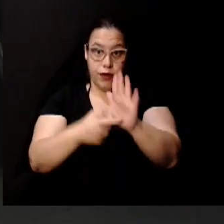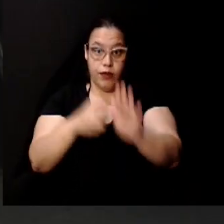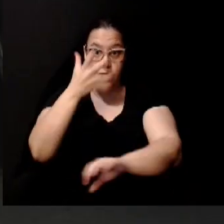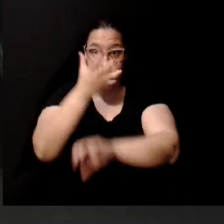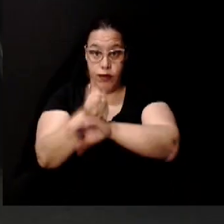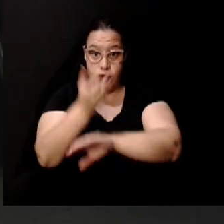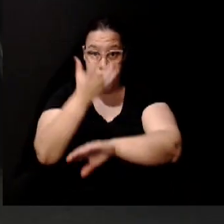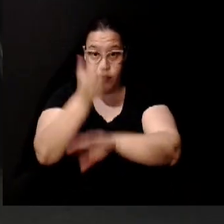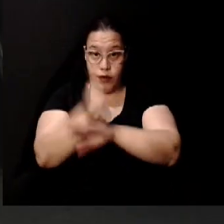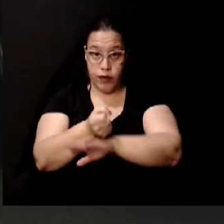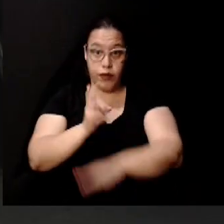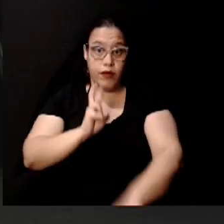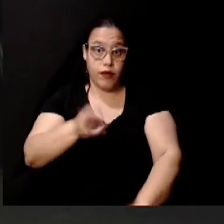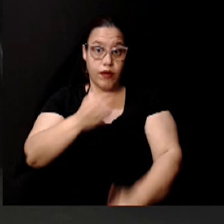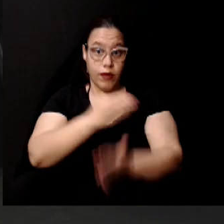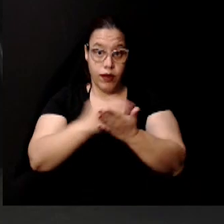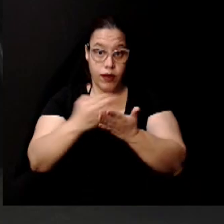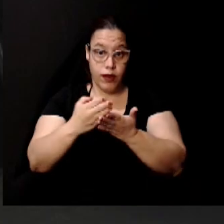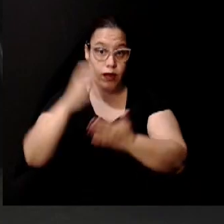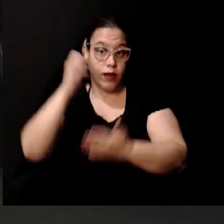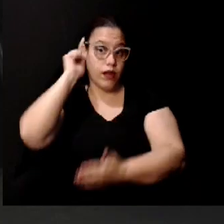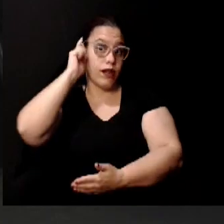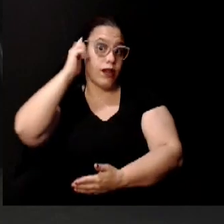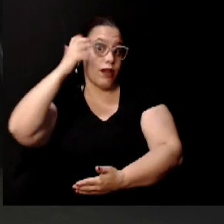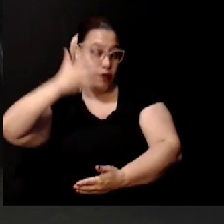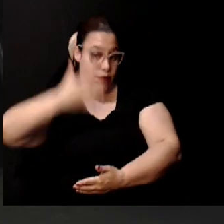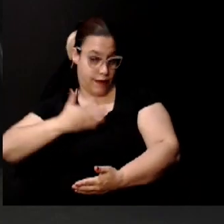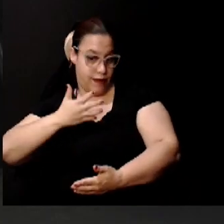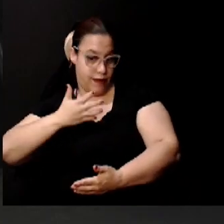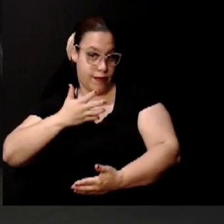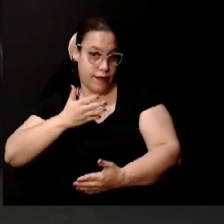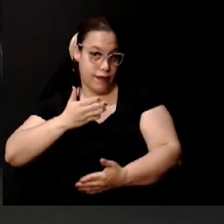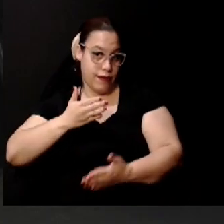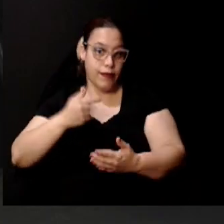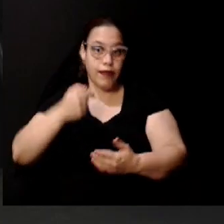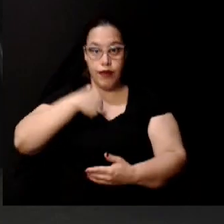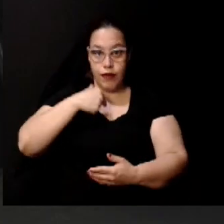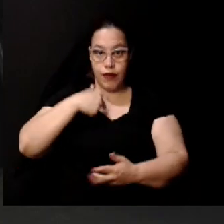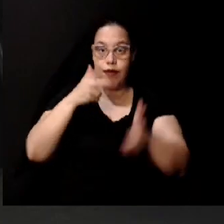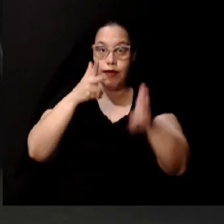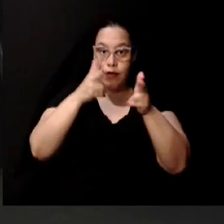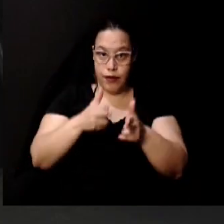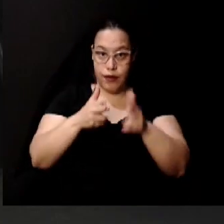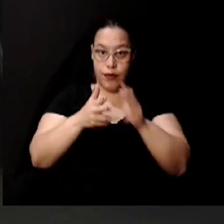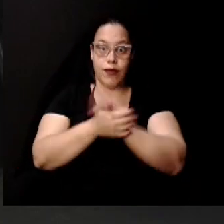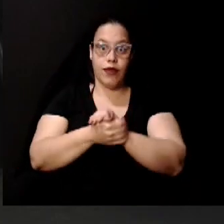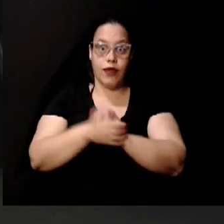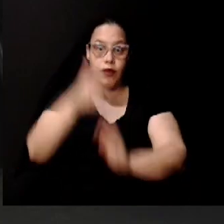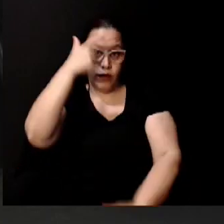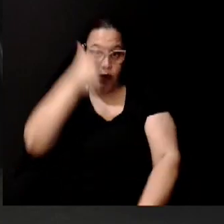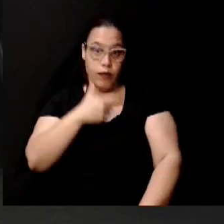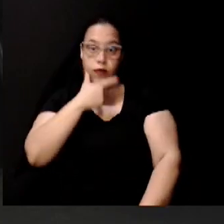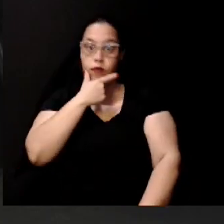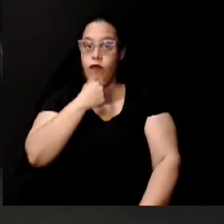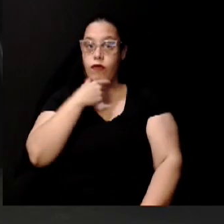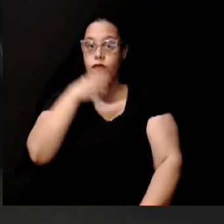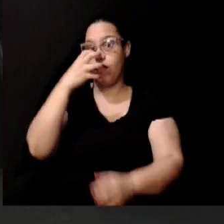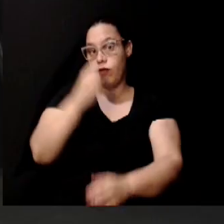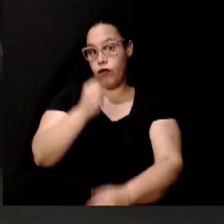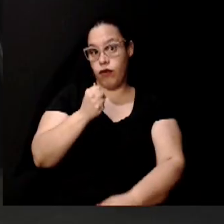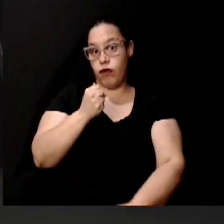sempre começa com uma audiodescrição, e eu vou fazer da mesma maneira. Então, eu sou um homem branco, eu tenho por volta